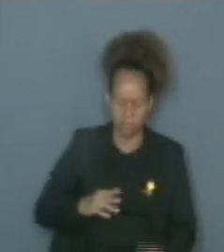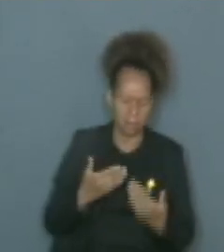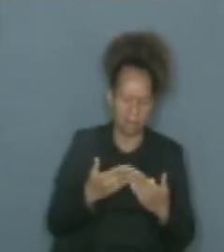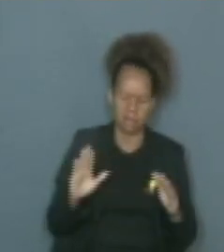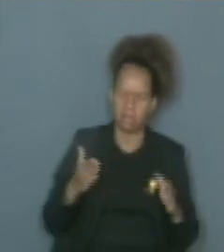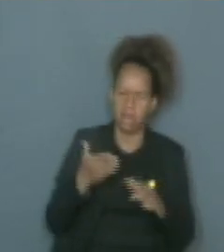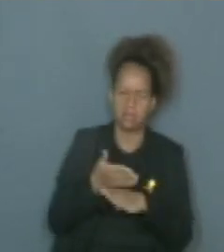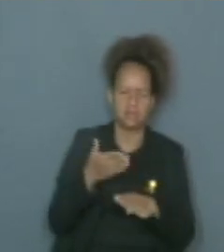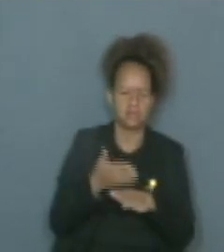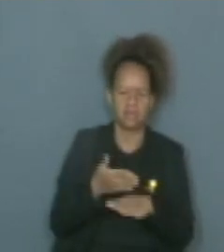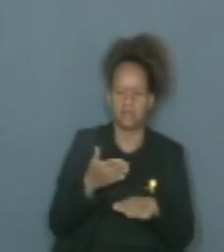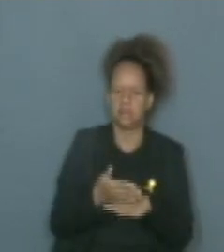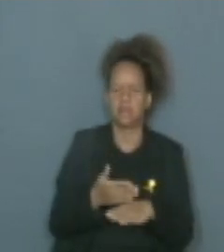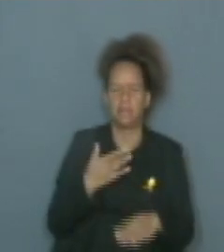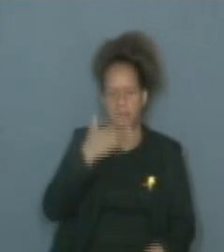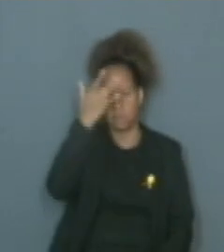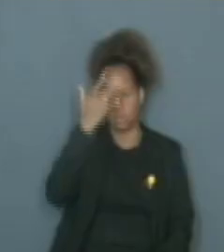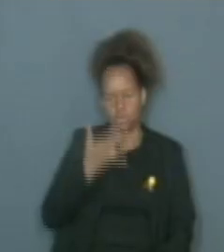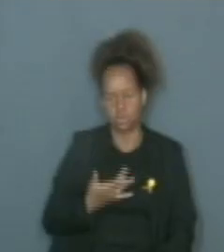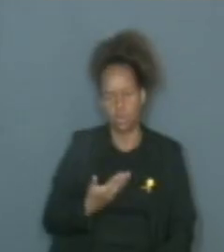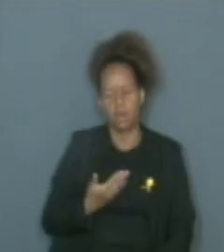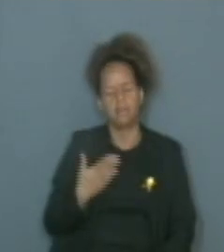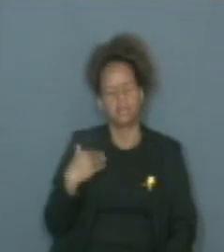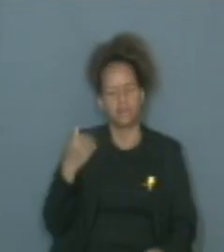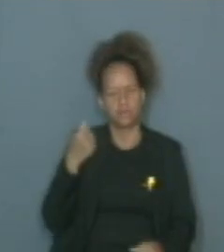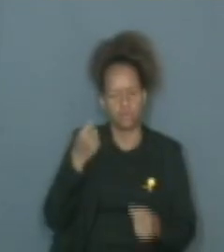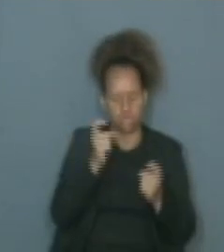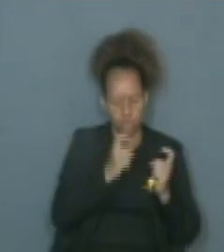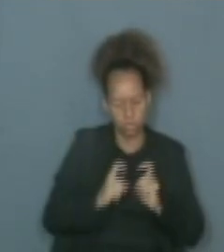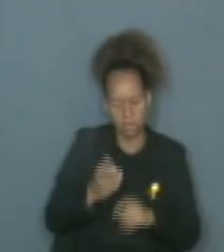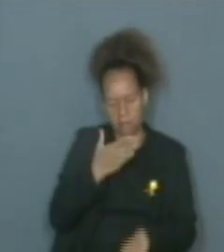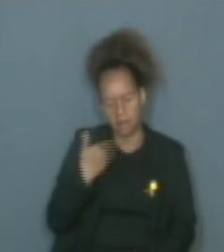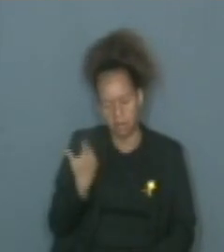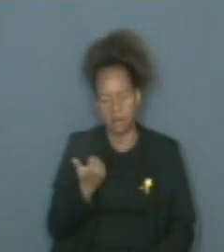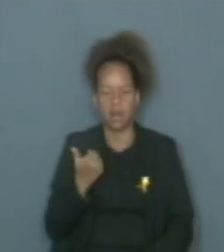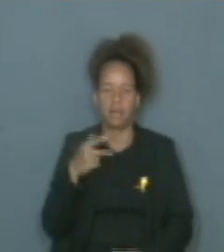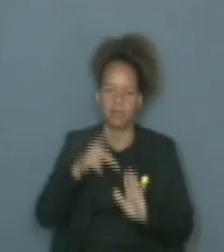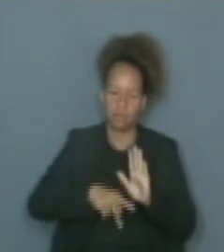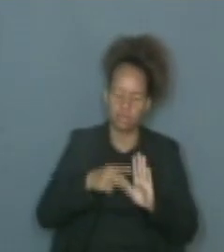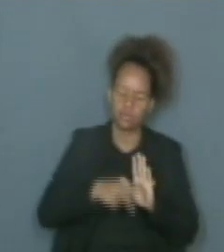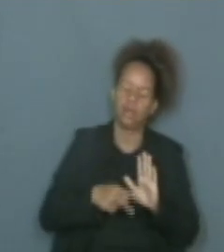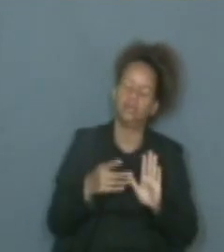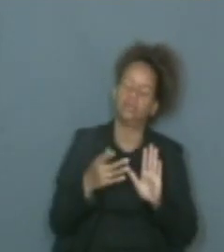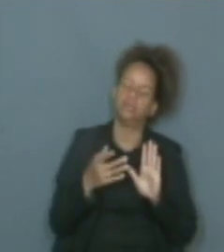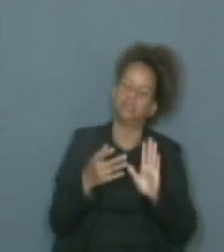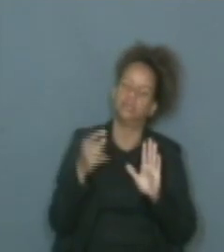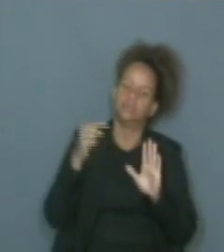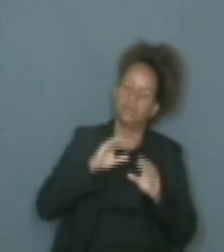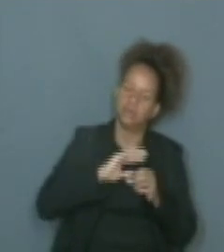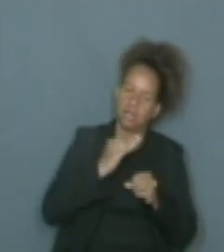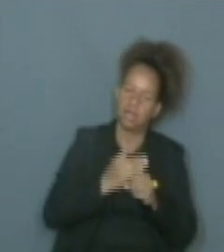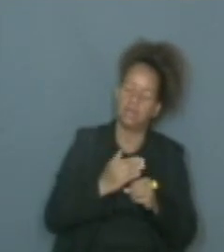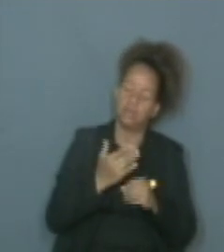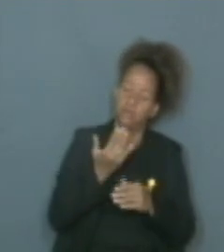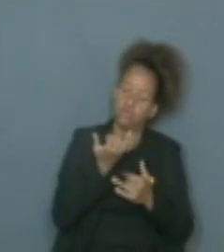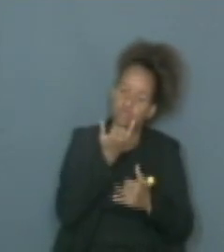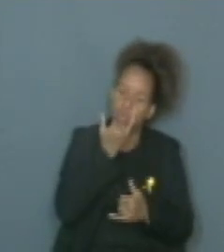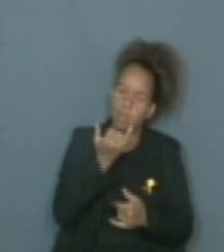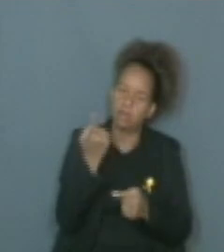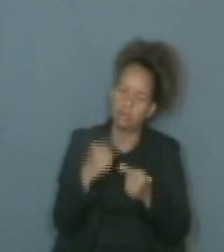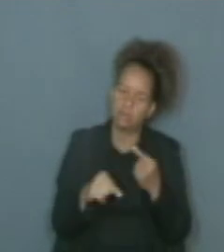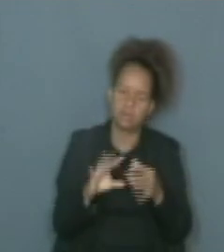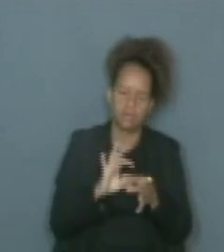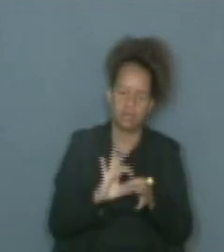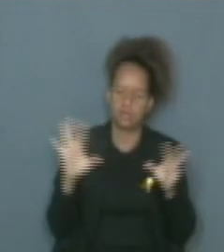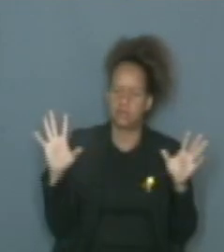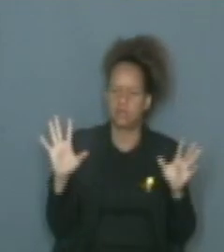têm acesso à minha pessoa para que a gente possa discutir e melhorar os projetos nessa casa. Então, me permita discordar de Vossa Excelência e fico à